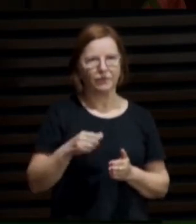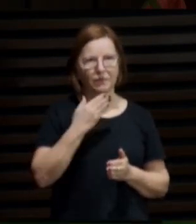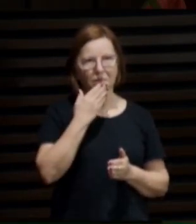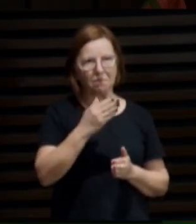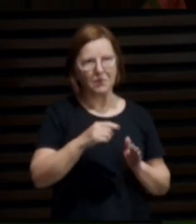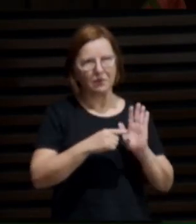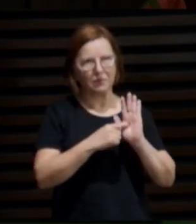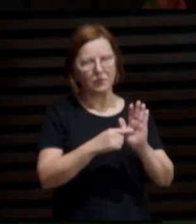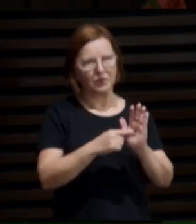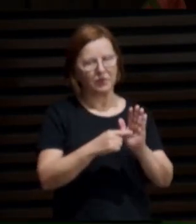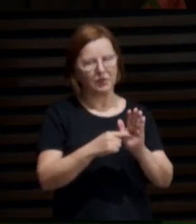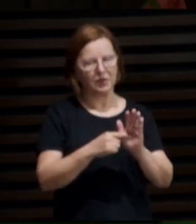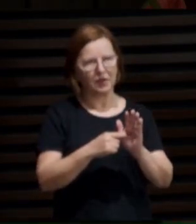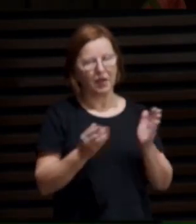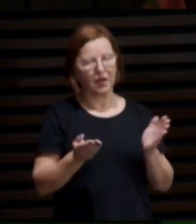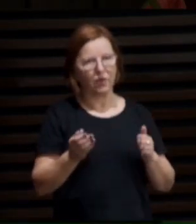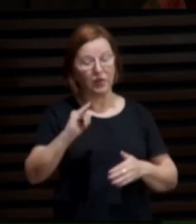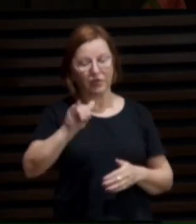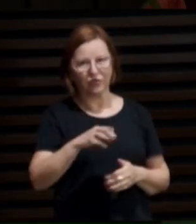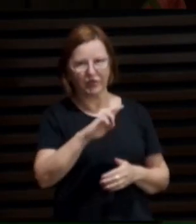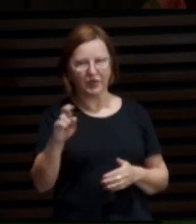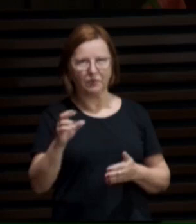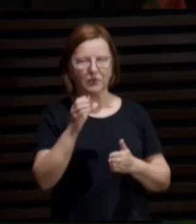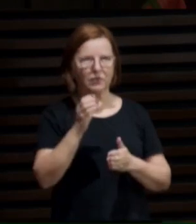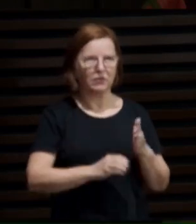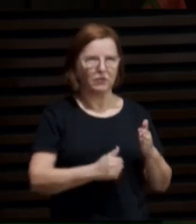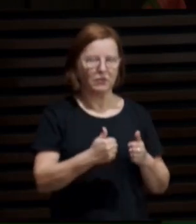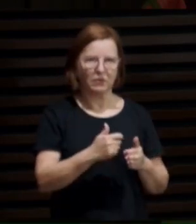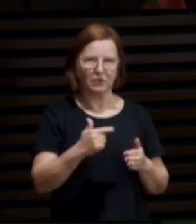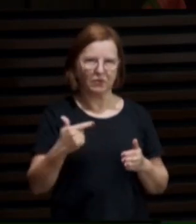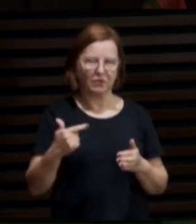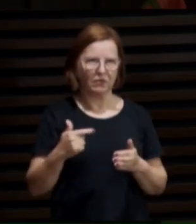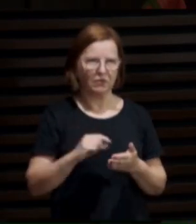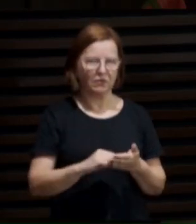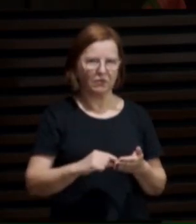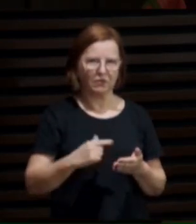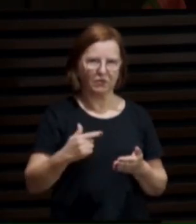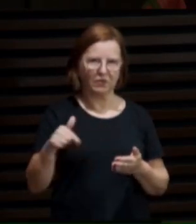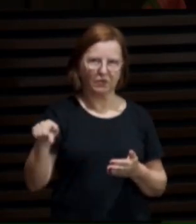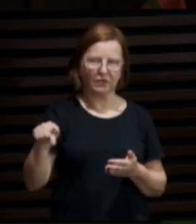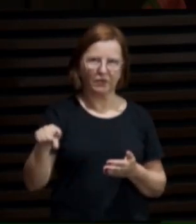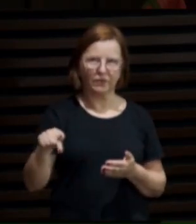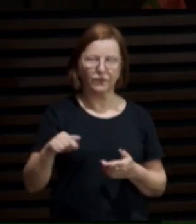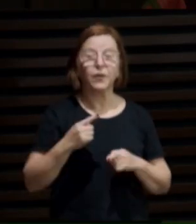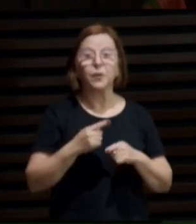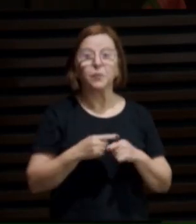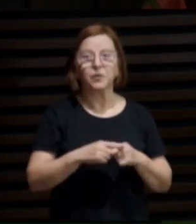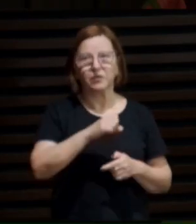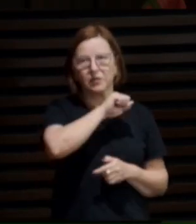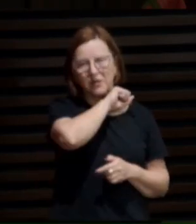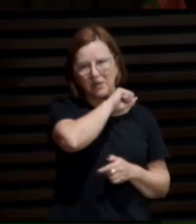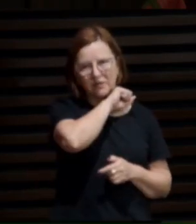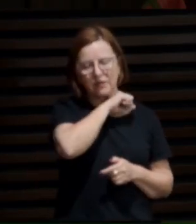coloque o texto de Neemias 12, 27. Porque o sacrifício instituído por Deus para o